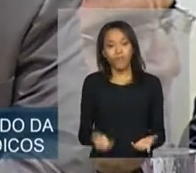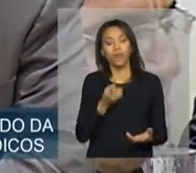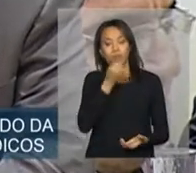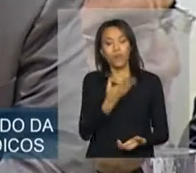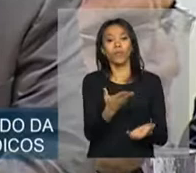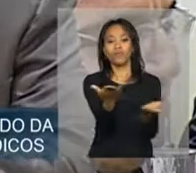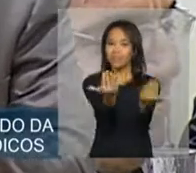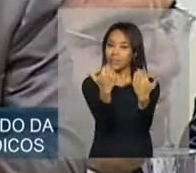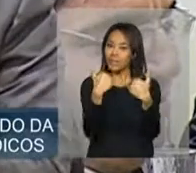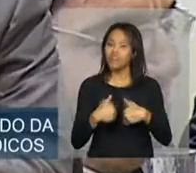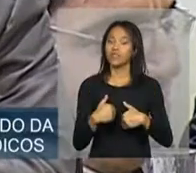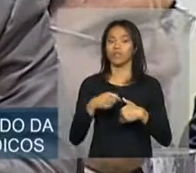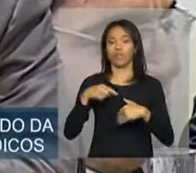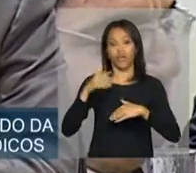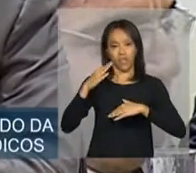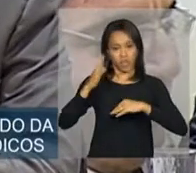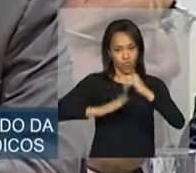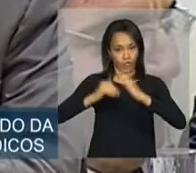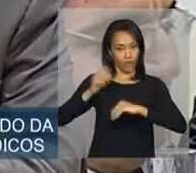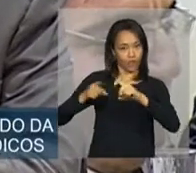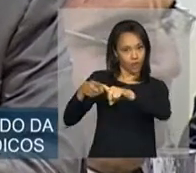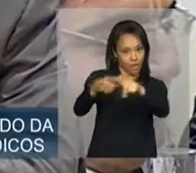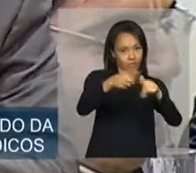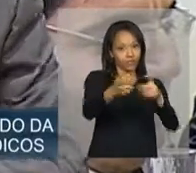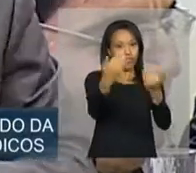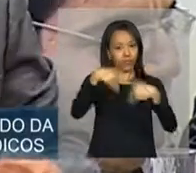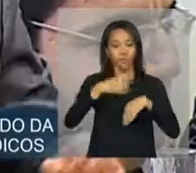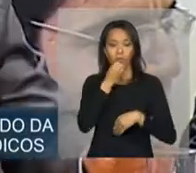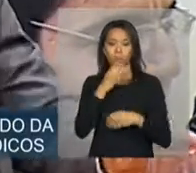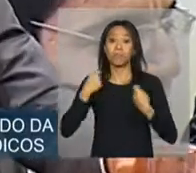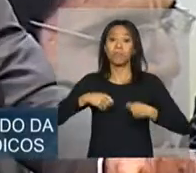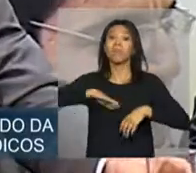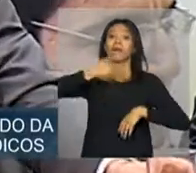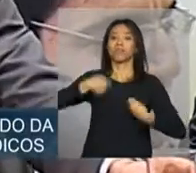esse perfil para esses municípios que mais precisam